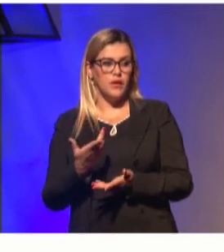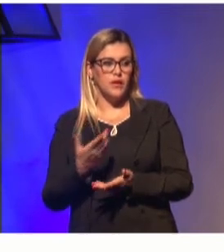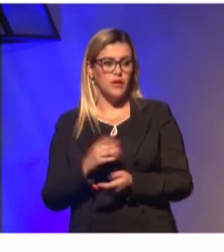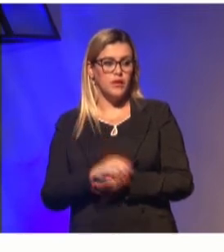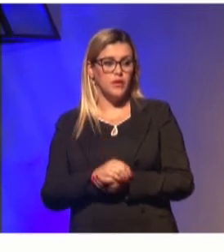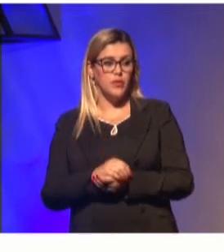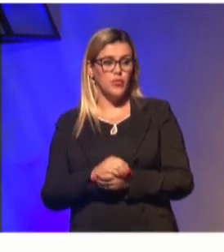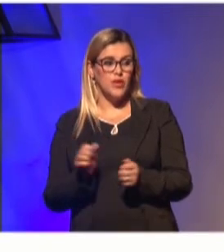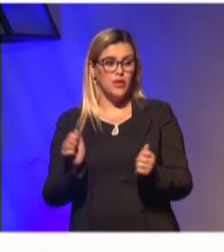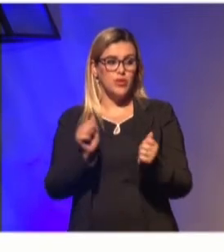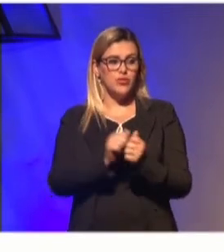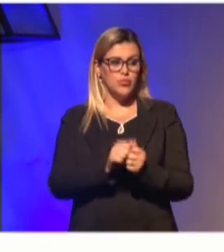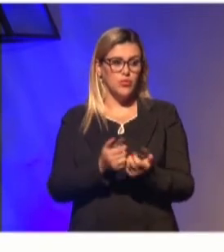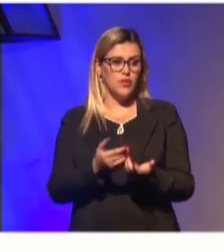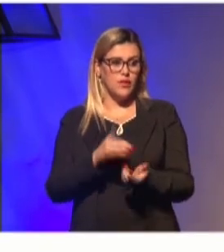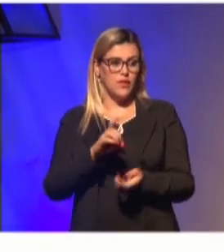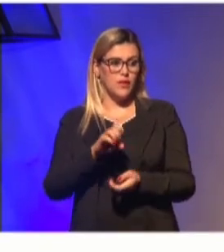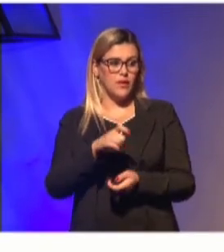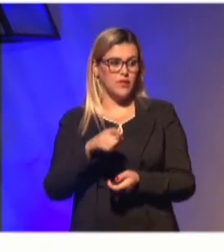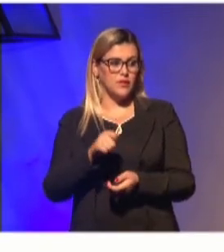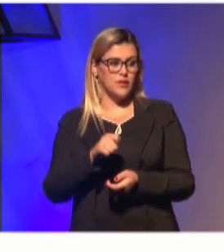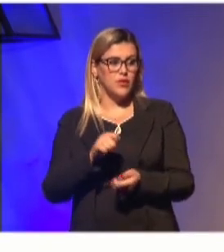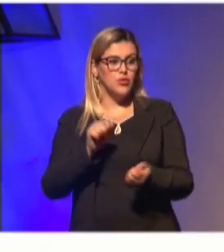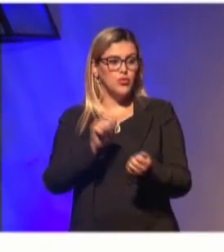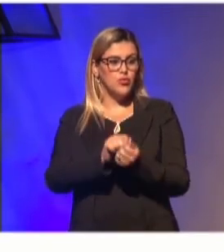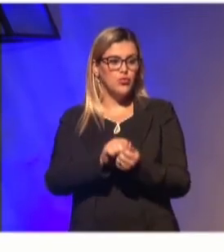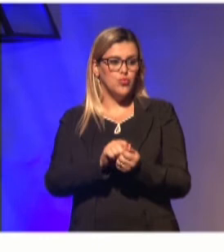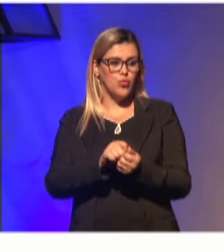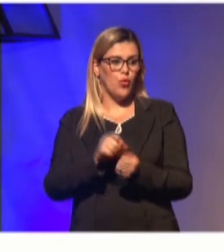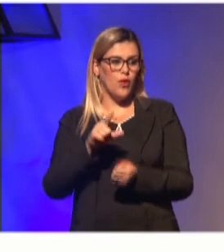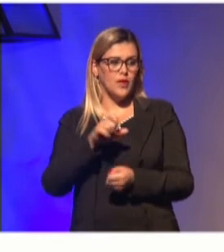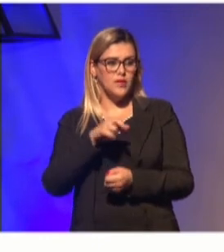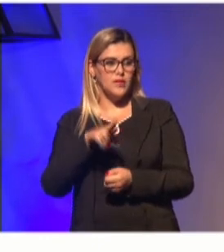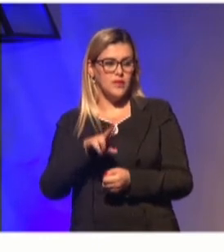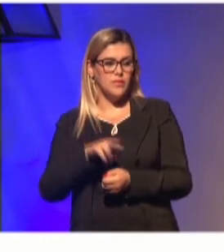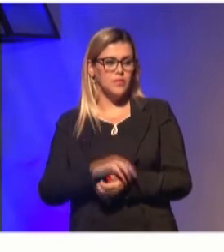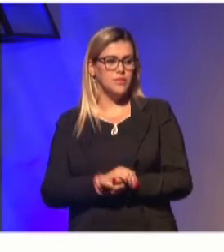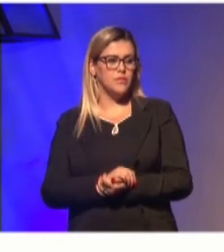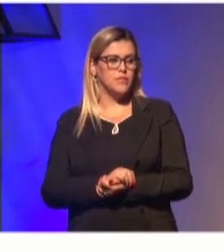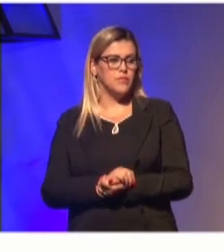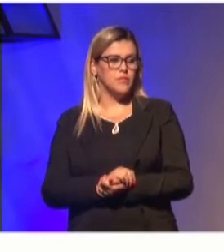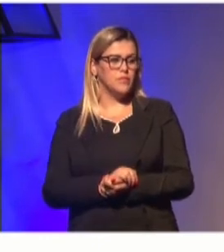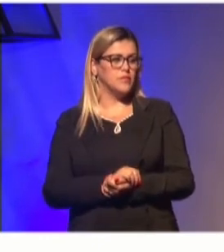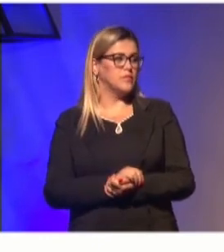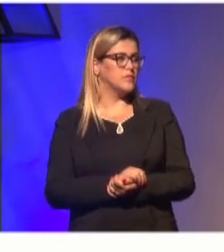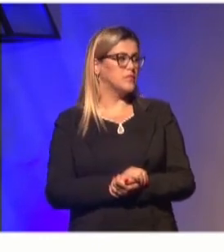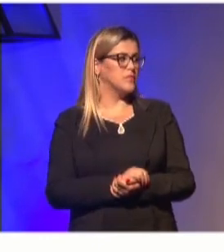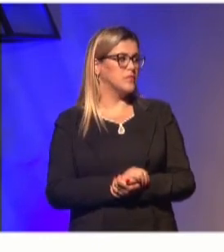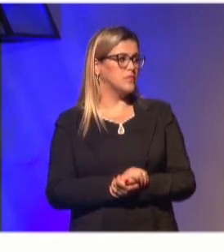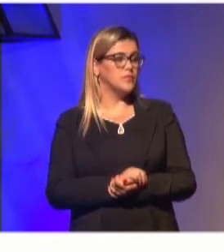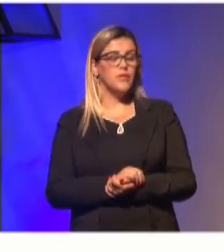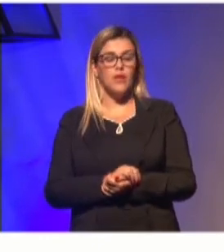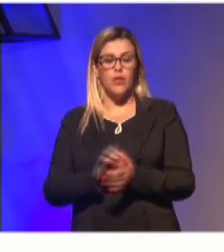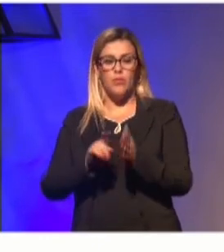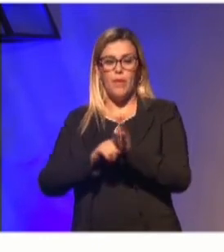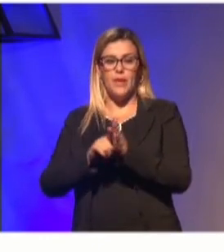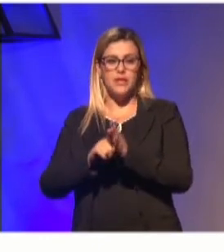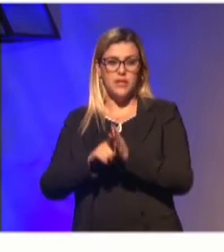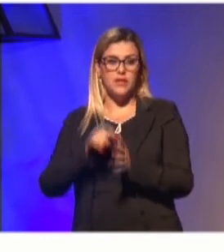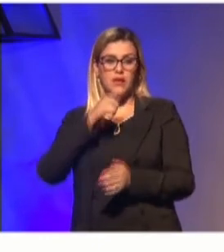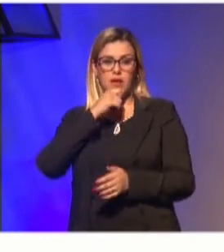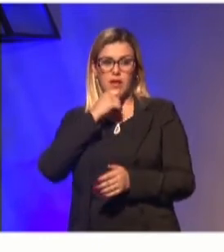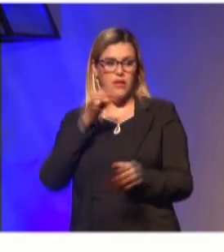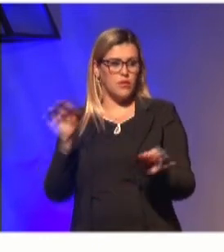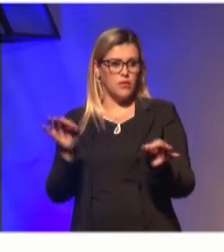que quando a dexametasona é utilizada aí de maneira isolada. O estudo mais recente, que está ainda em fase aí